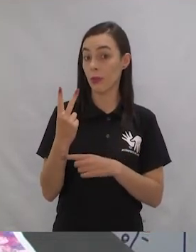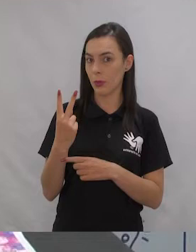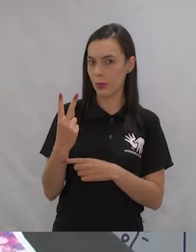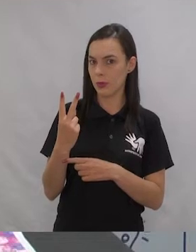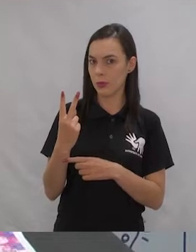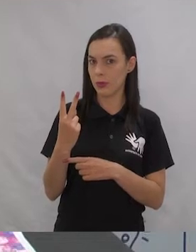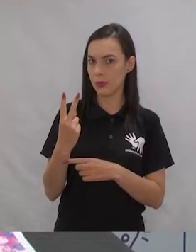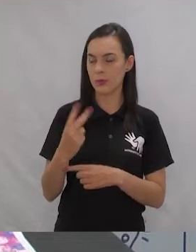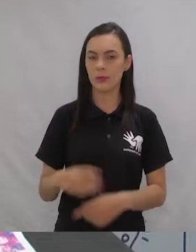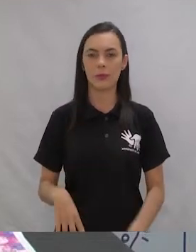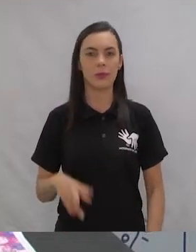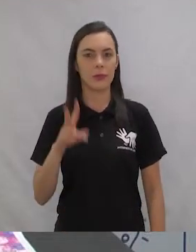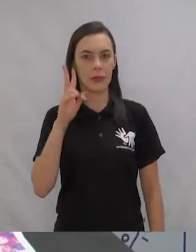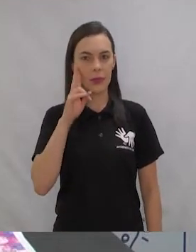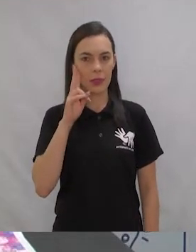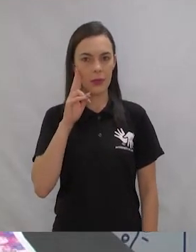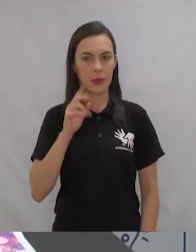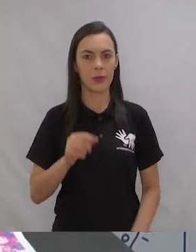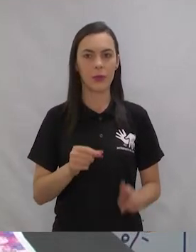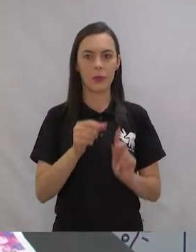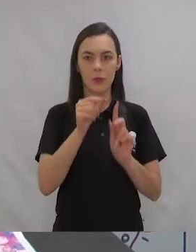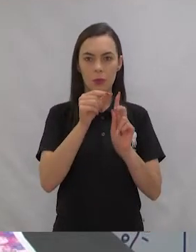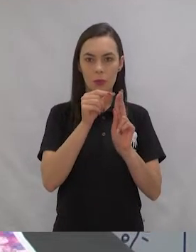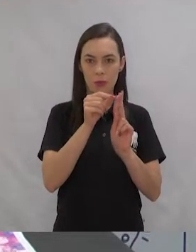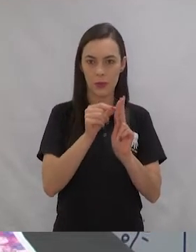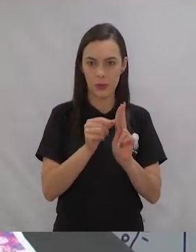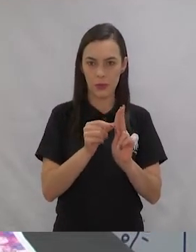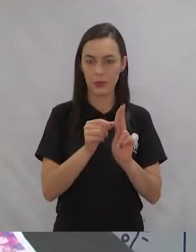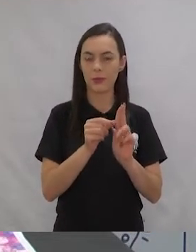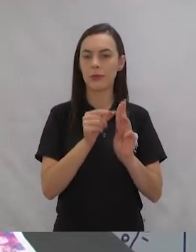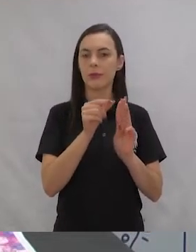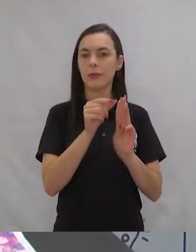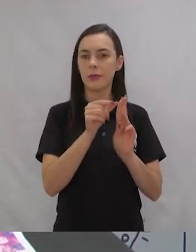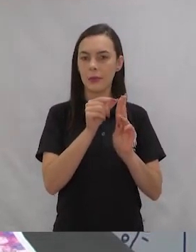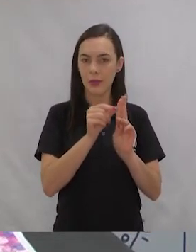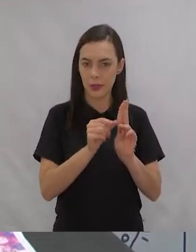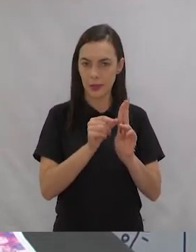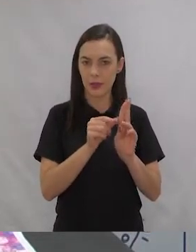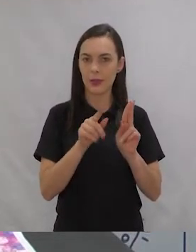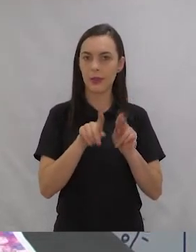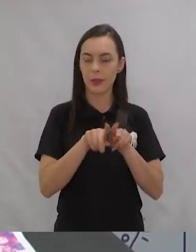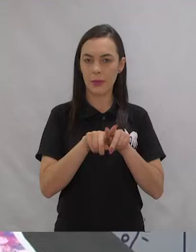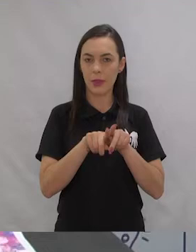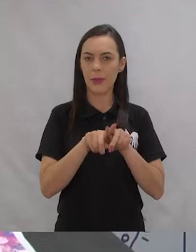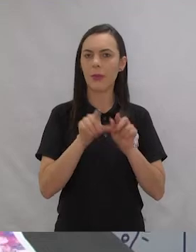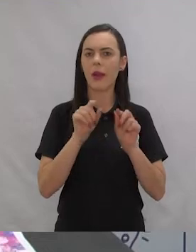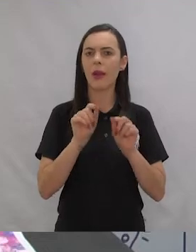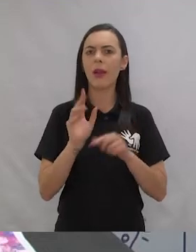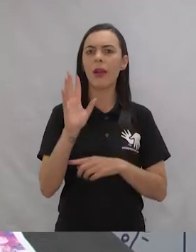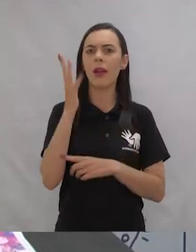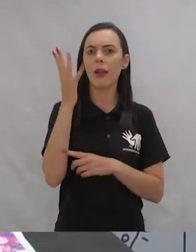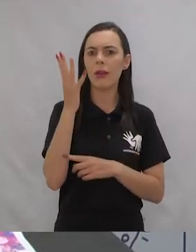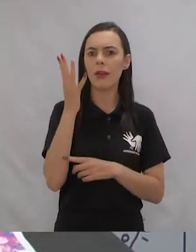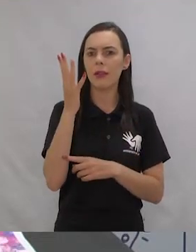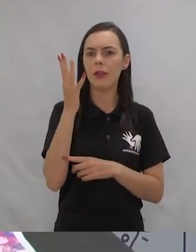12 laranjas. Unidade e dezena, certo? Mas o que aconteceu